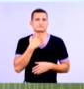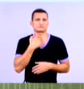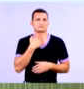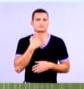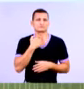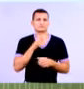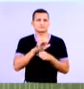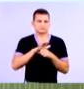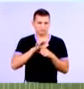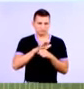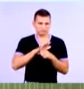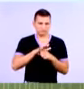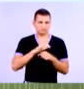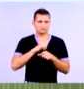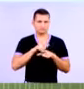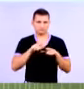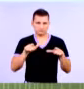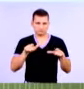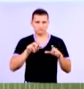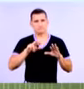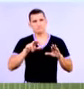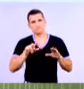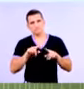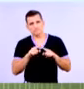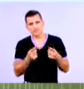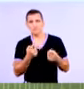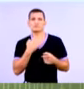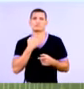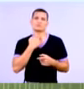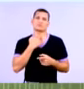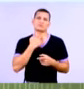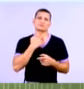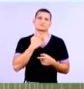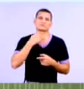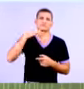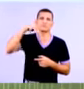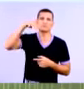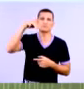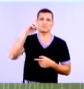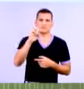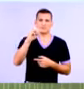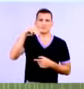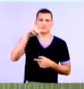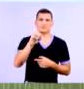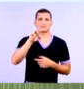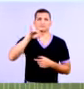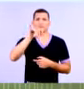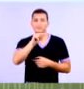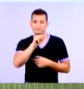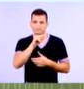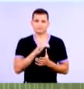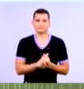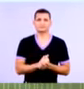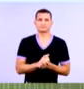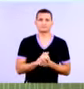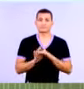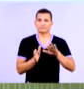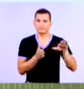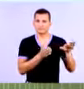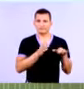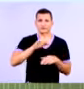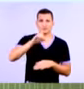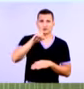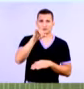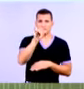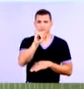ocupadas, né, mas estão ocupando espaço na memória. Ao passo que na minha alocação dinâmica, ela tem a grande vantagem